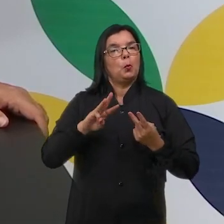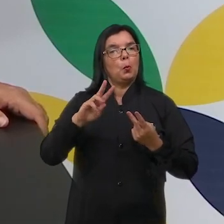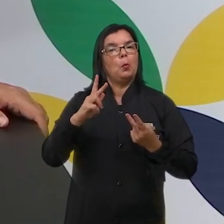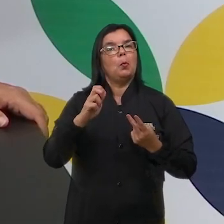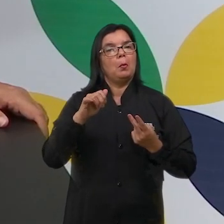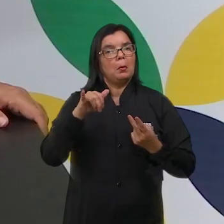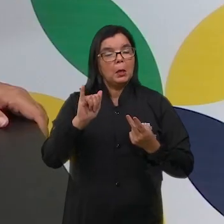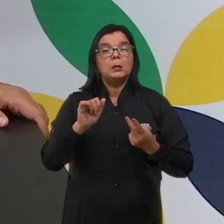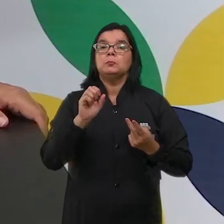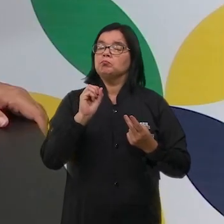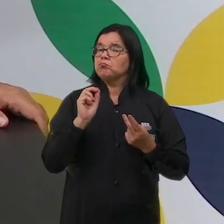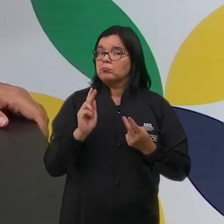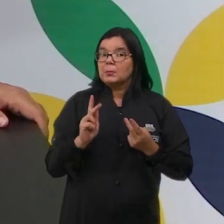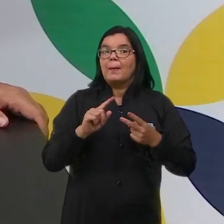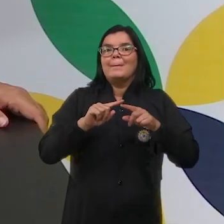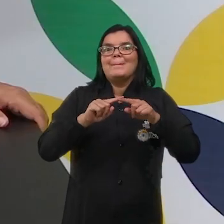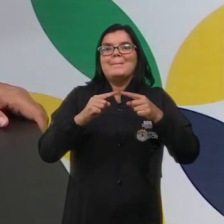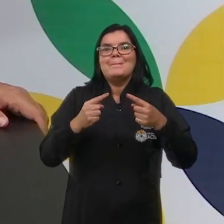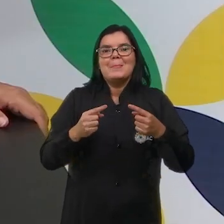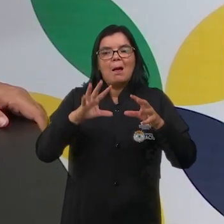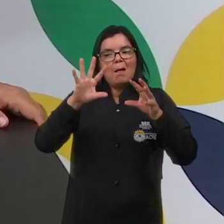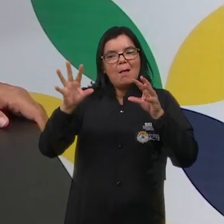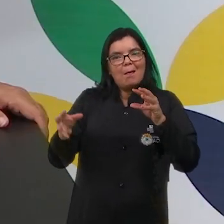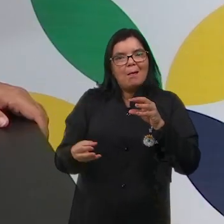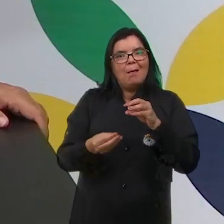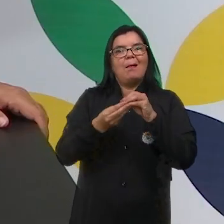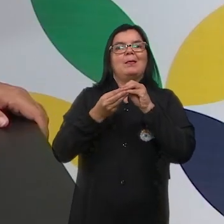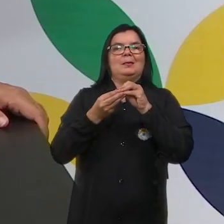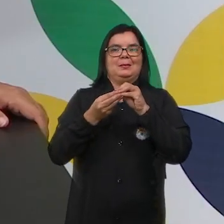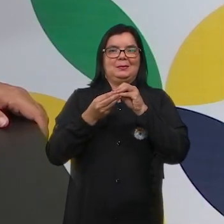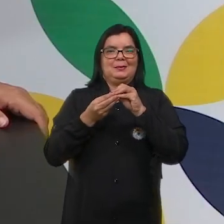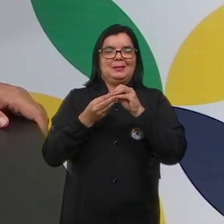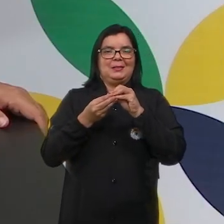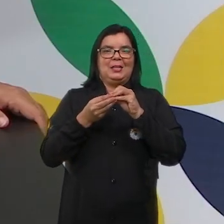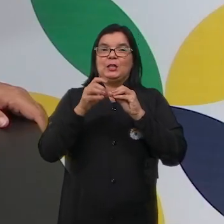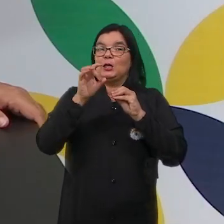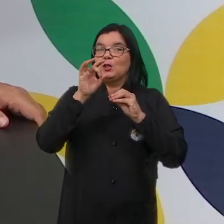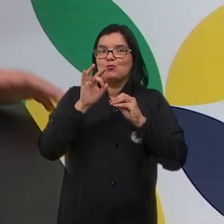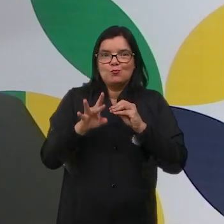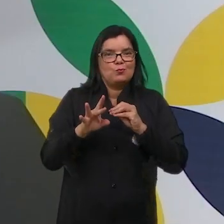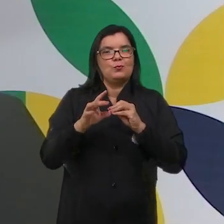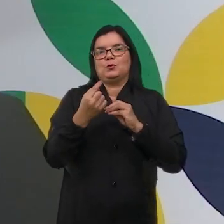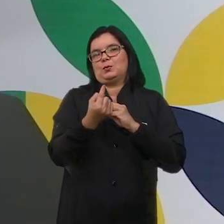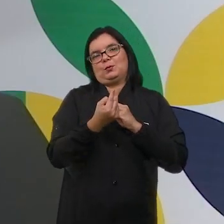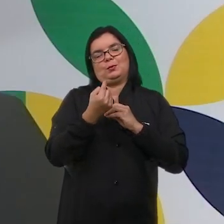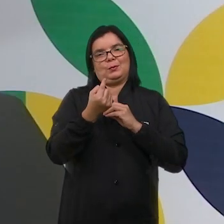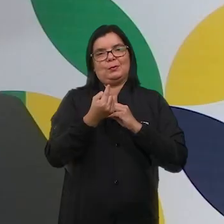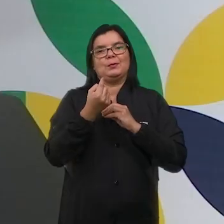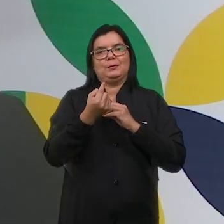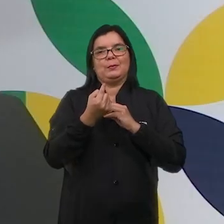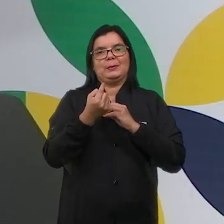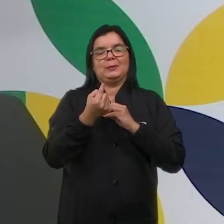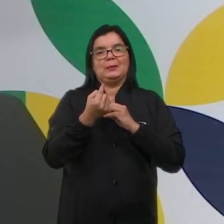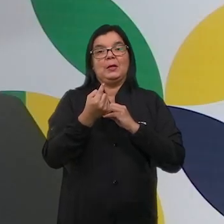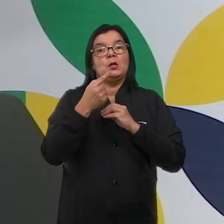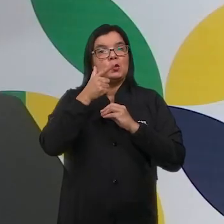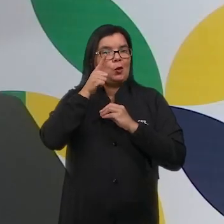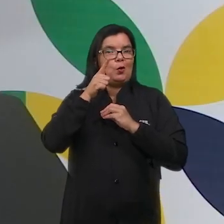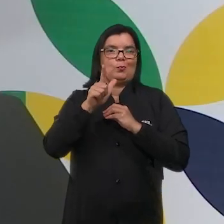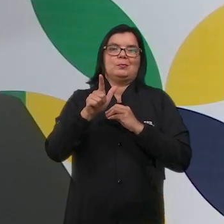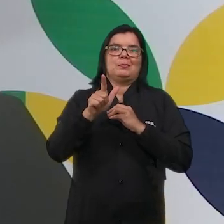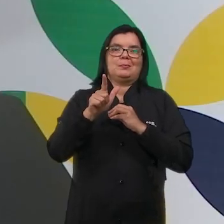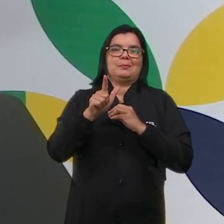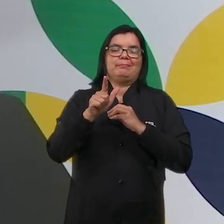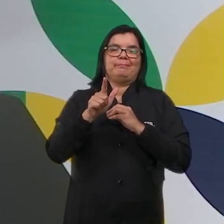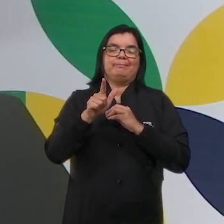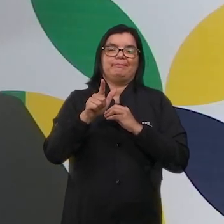ok, mas é complementação, é recurso, não é um mecanismo individual que resolve. Não